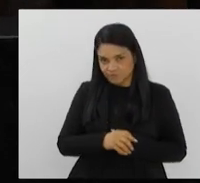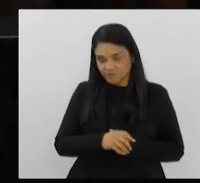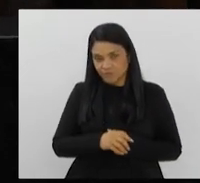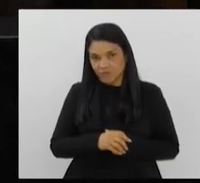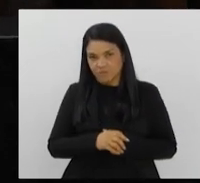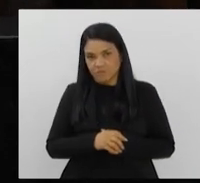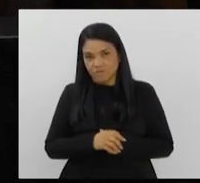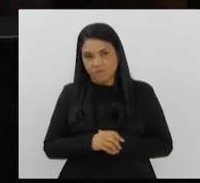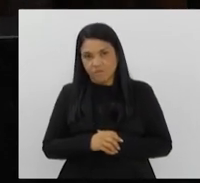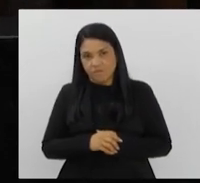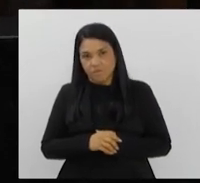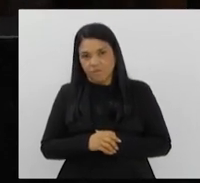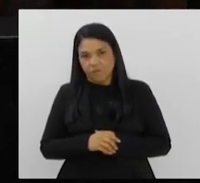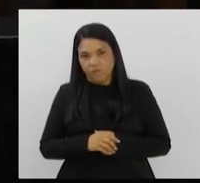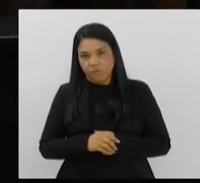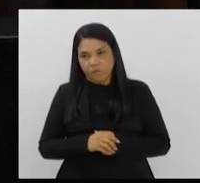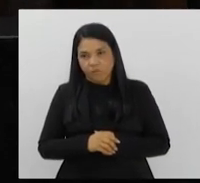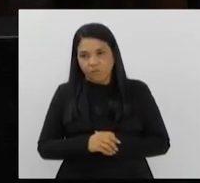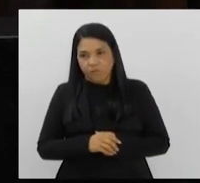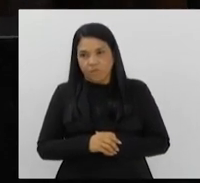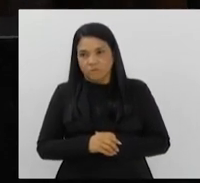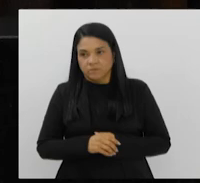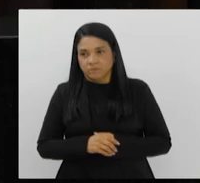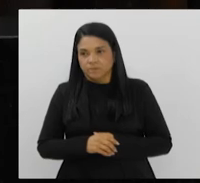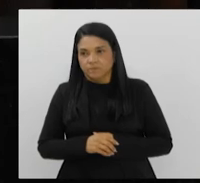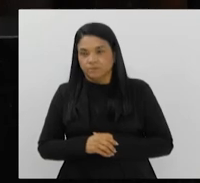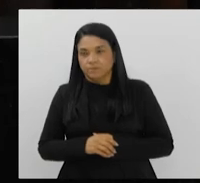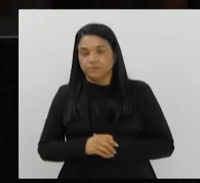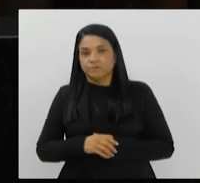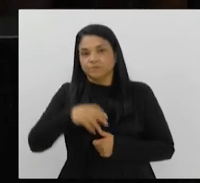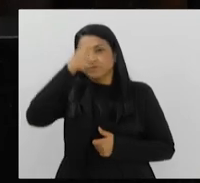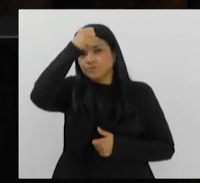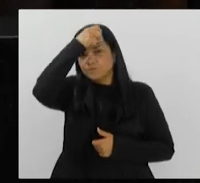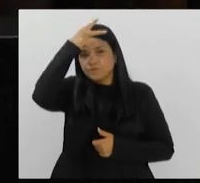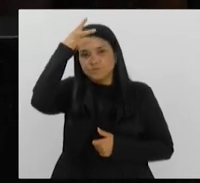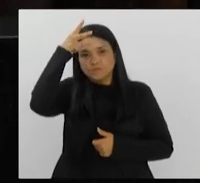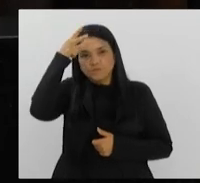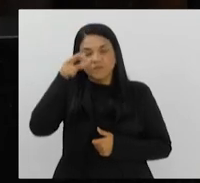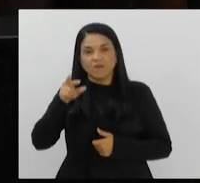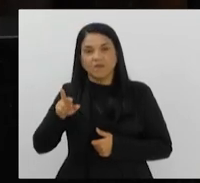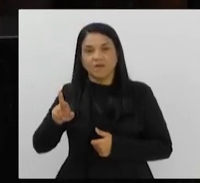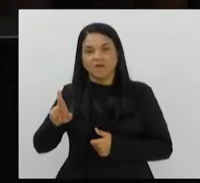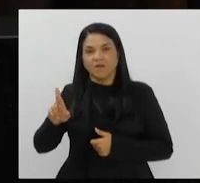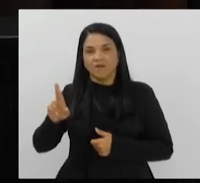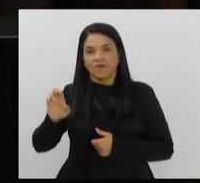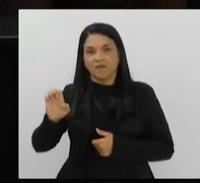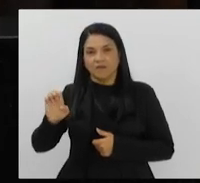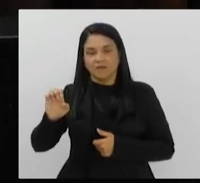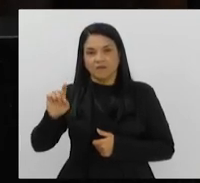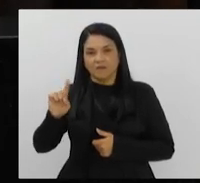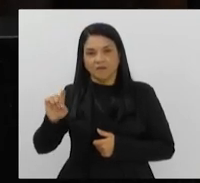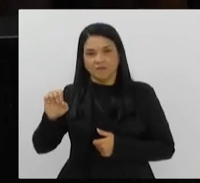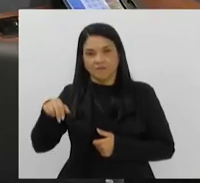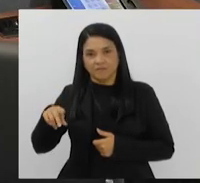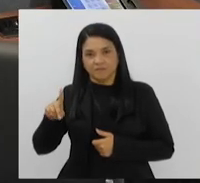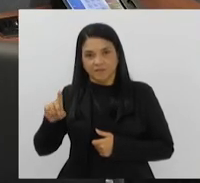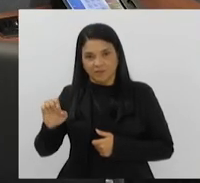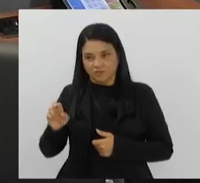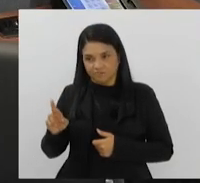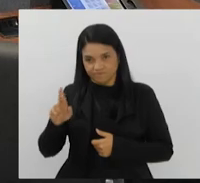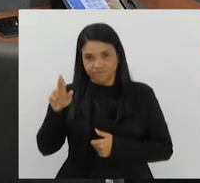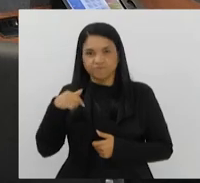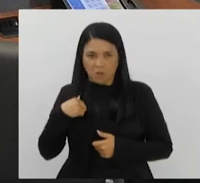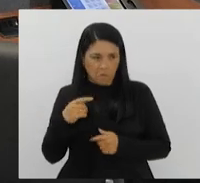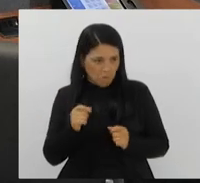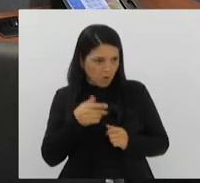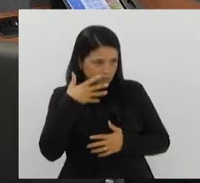que essa foi da Prefeitura de Resende. Permite a paz, presidente? Claro. Voltando a falar